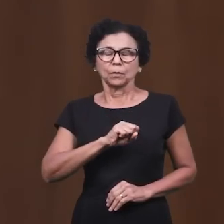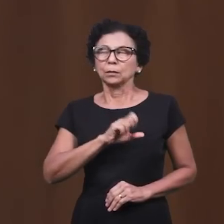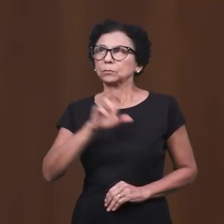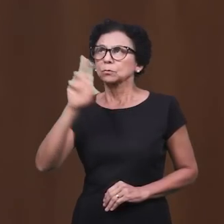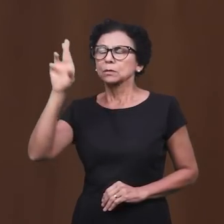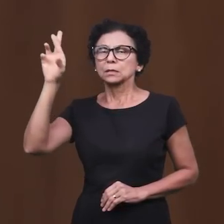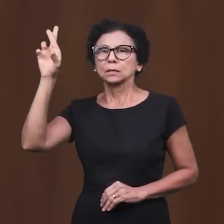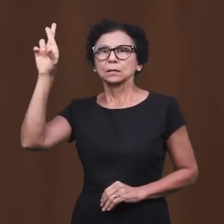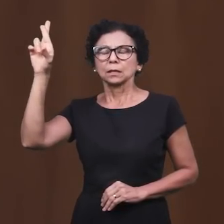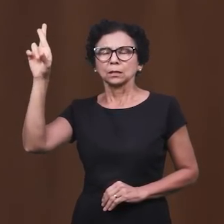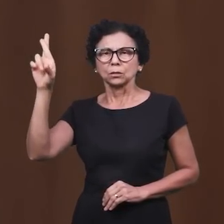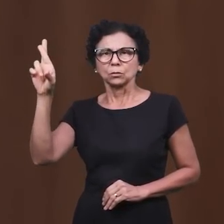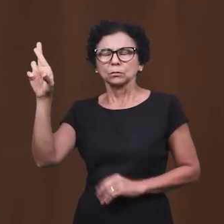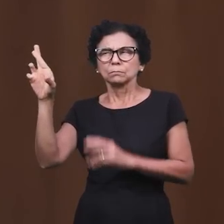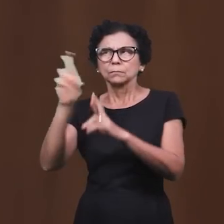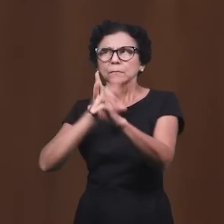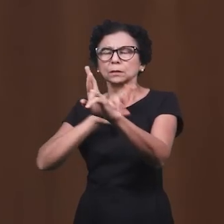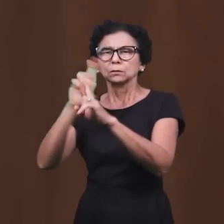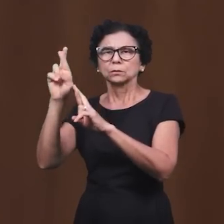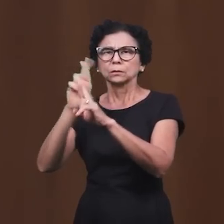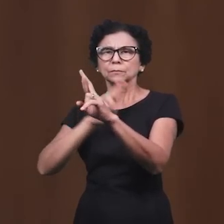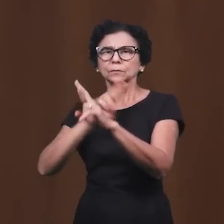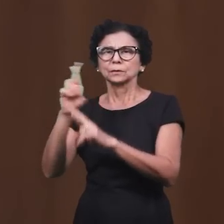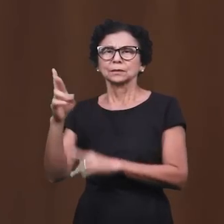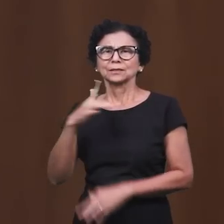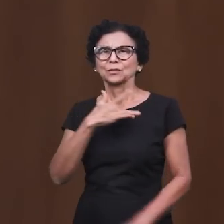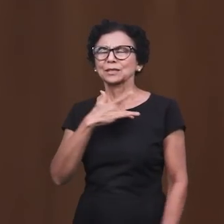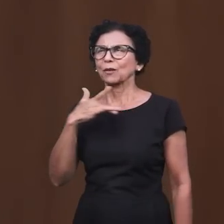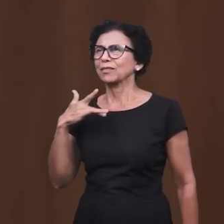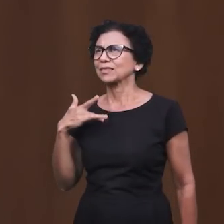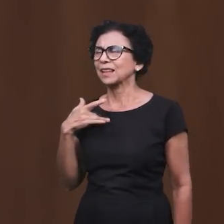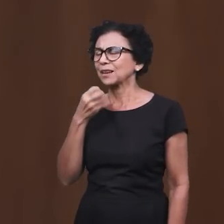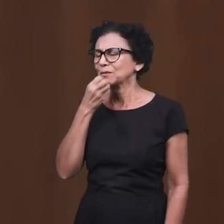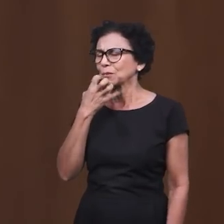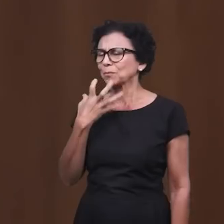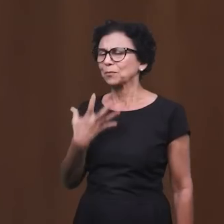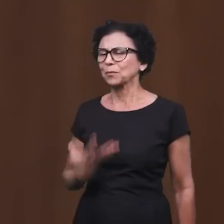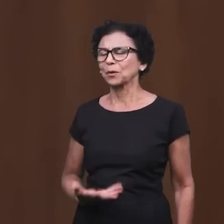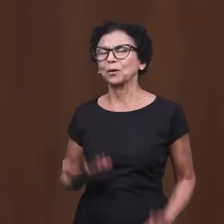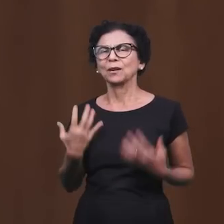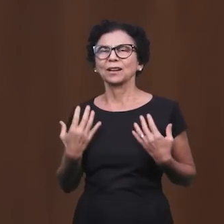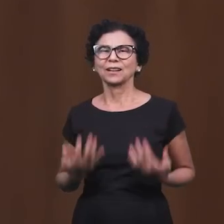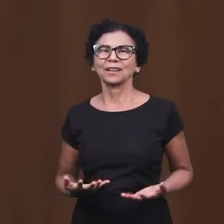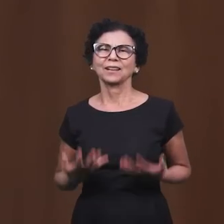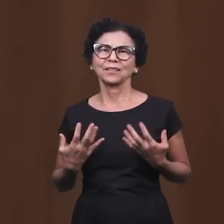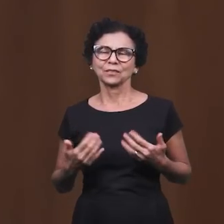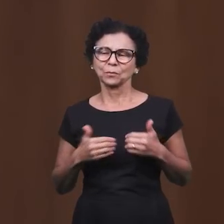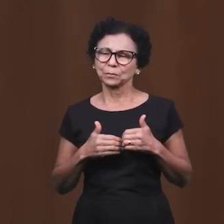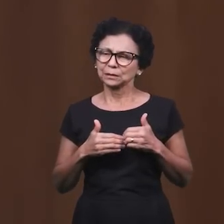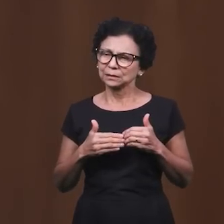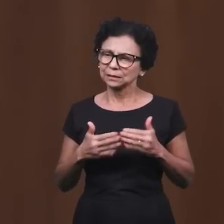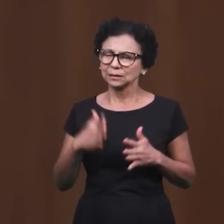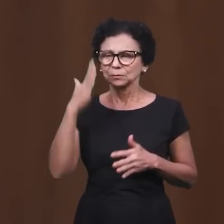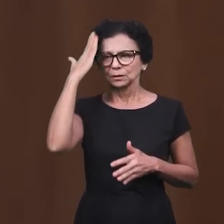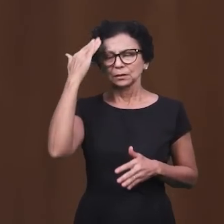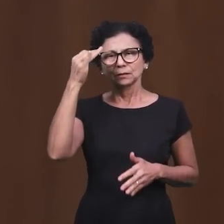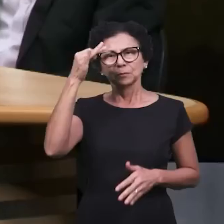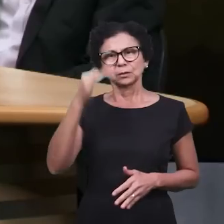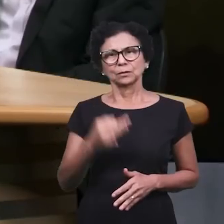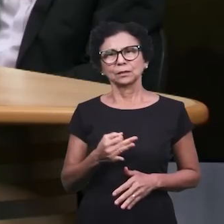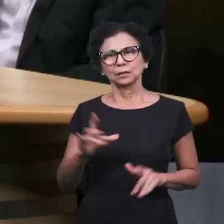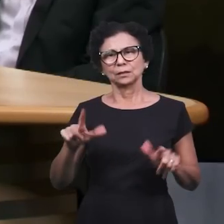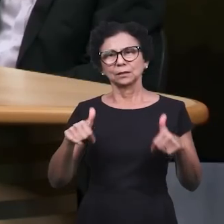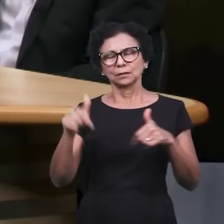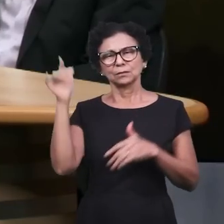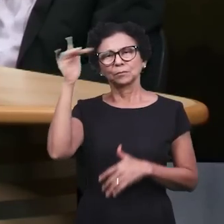vivemos esse relacionamento com Ele de forma saudável, como deve ser, né? Aí é o princípio da sabedoria, dessa ação do Espírito Santo sobre nós. É